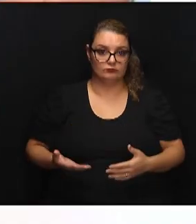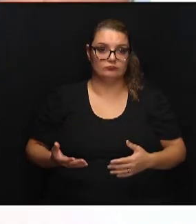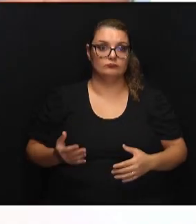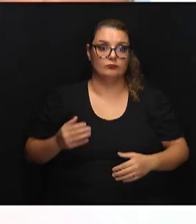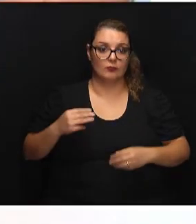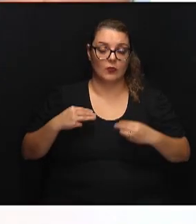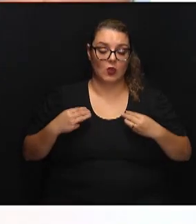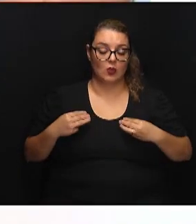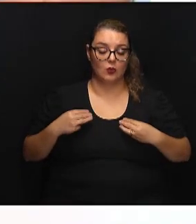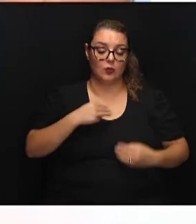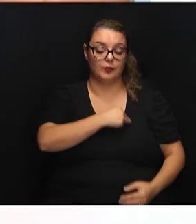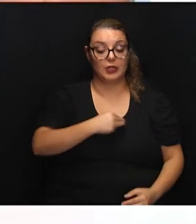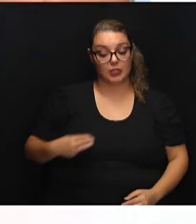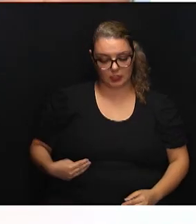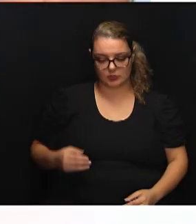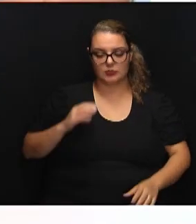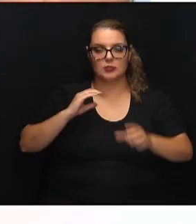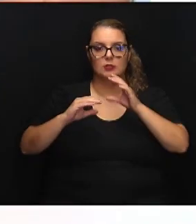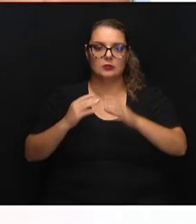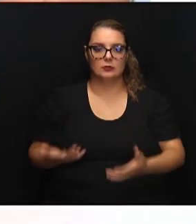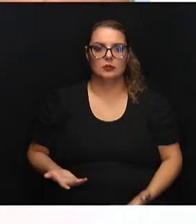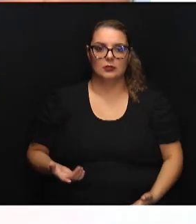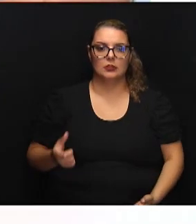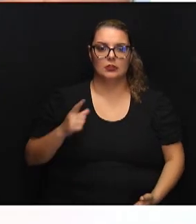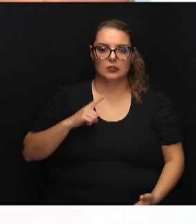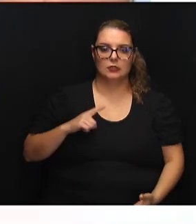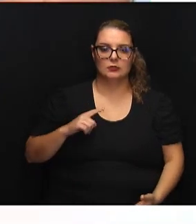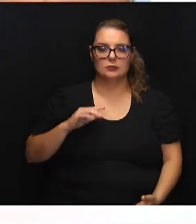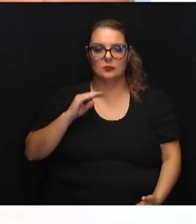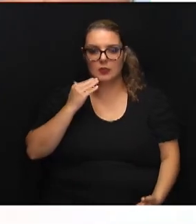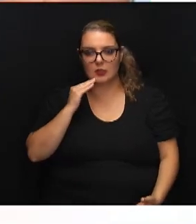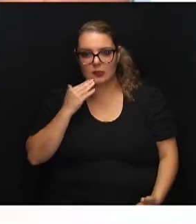ficou claro para o governo que havia assim, uma certa deficiência de